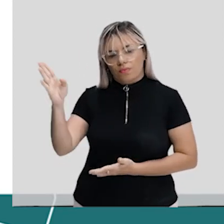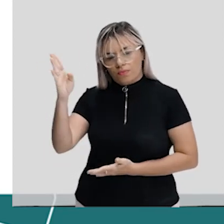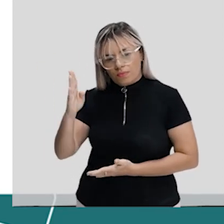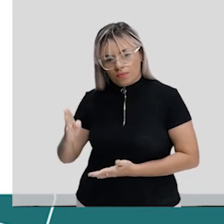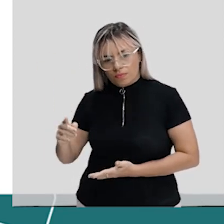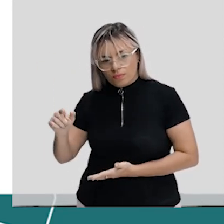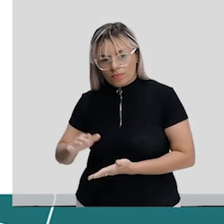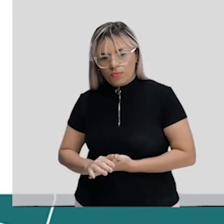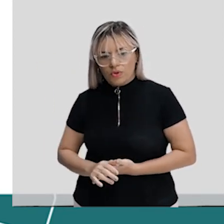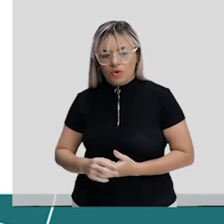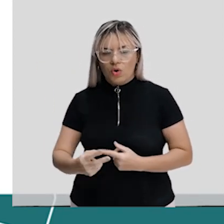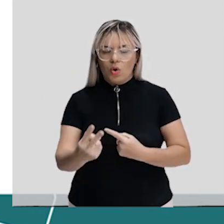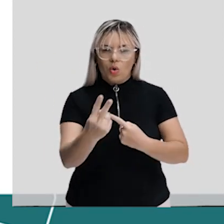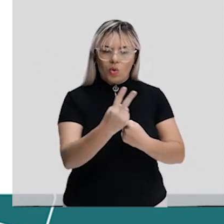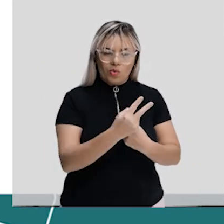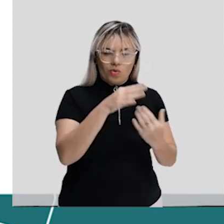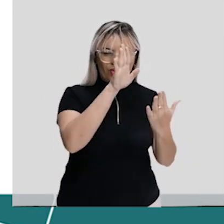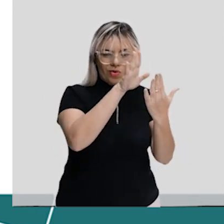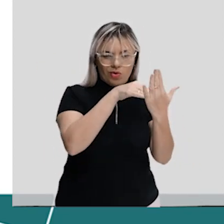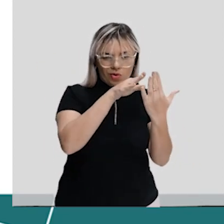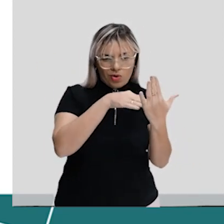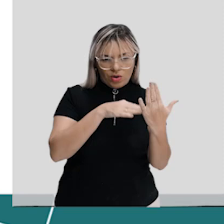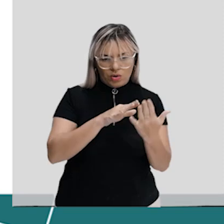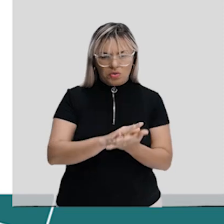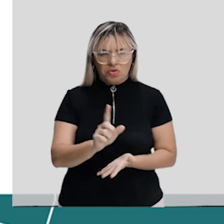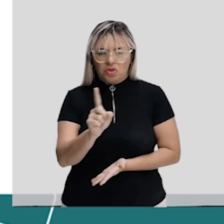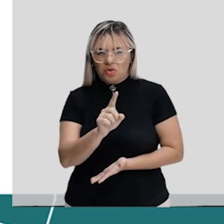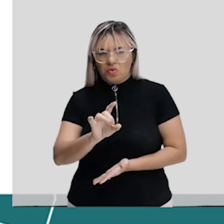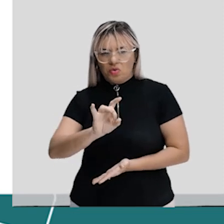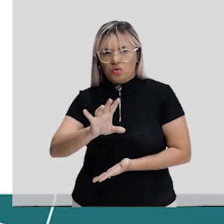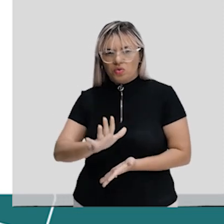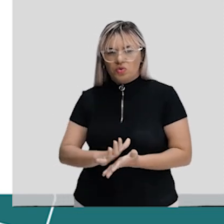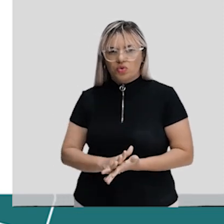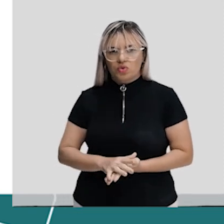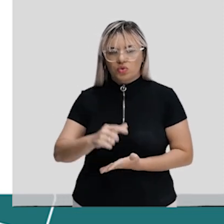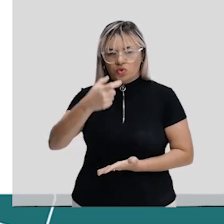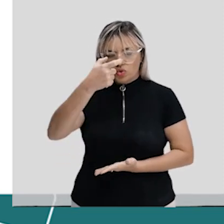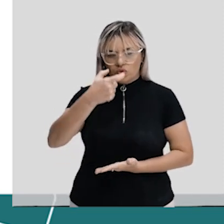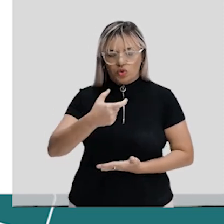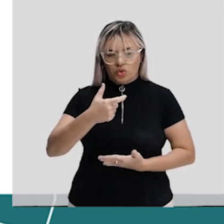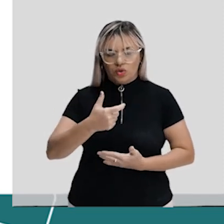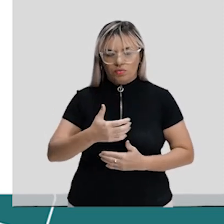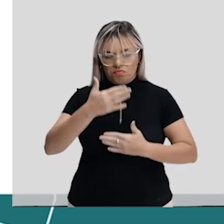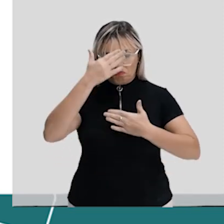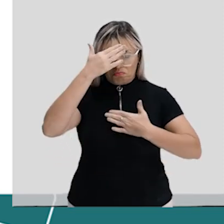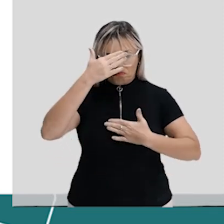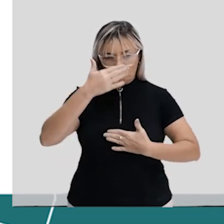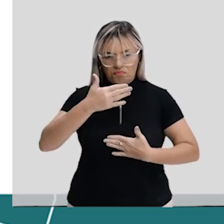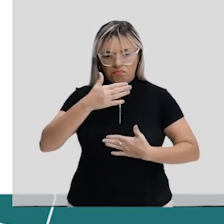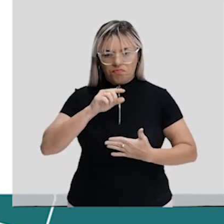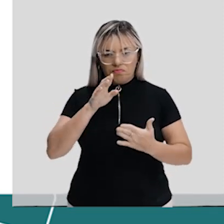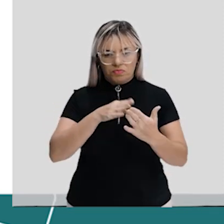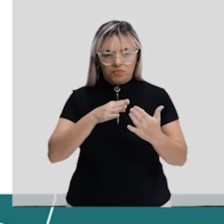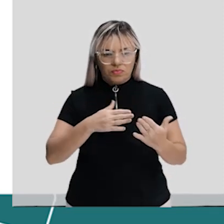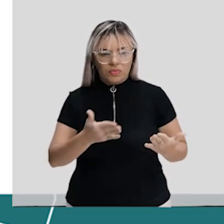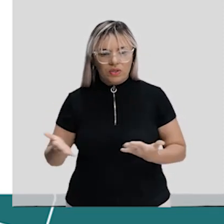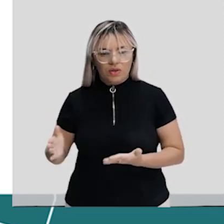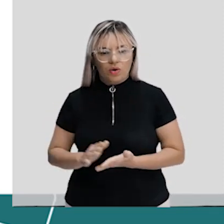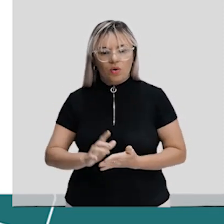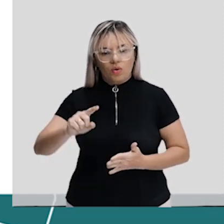dizem cuidar de sua beleza, não apenas de sua higiene pessoal. Outra maneira de representar esse resultado é exibindo o